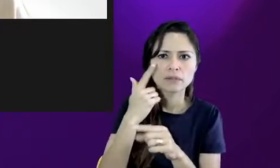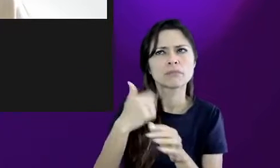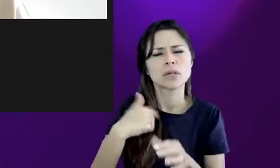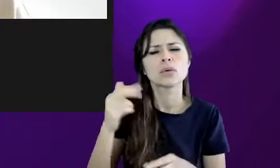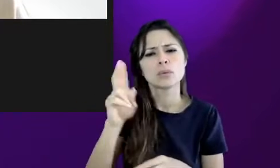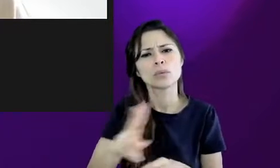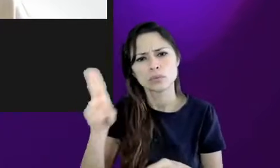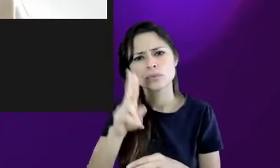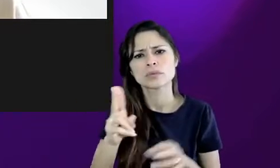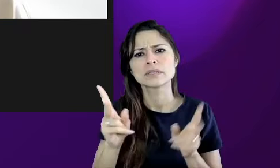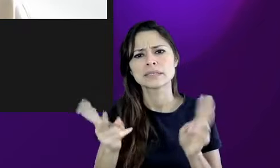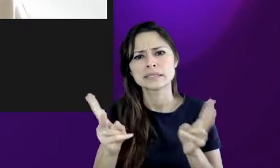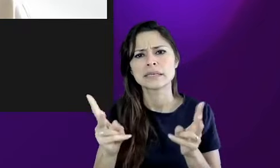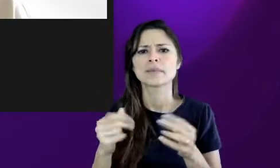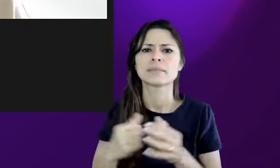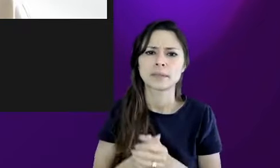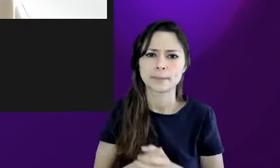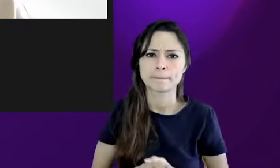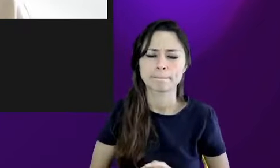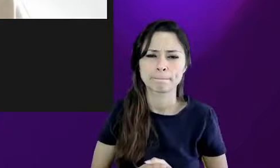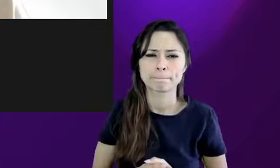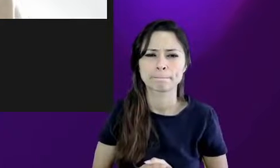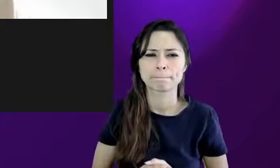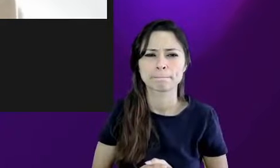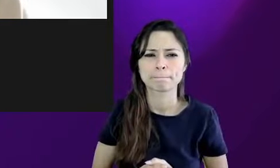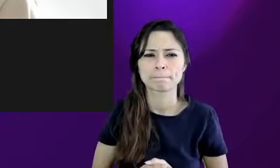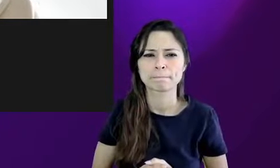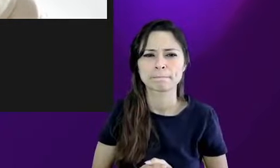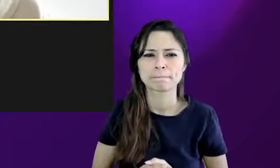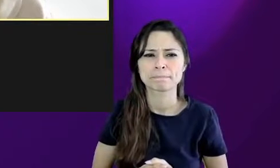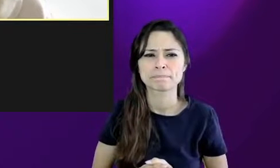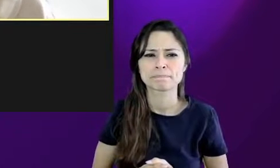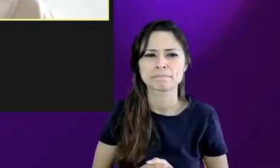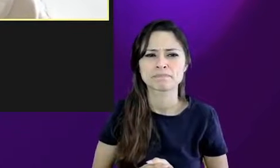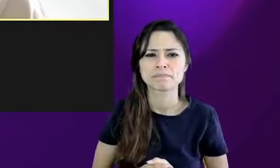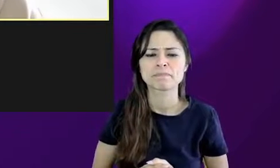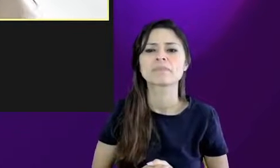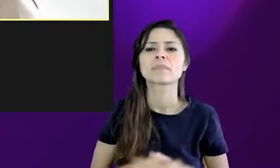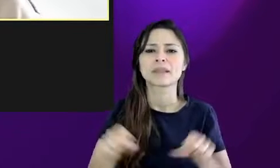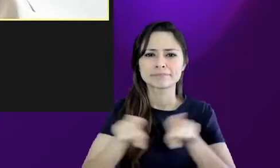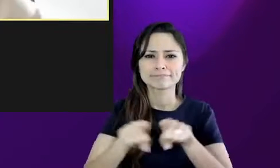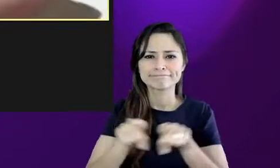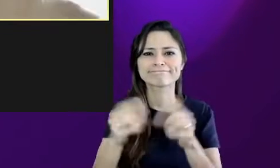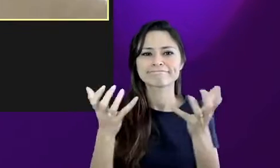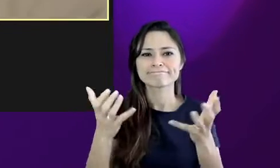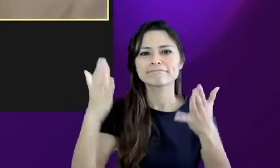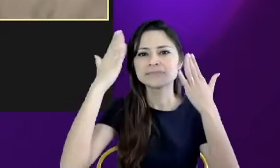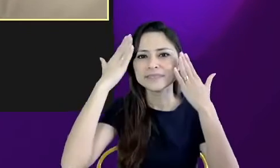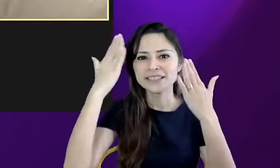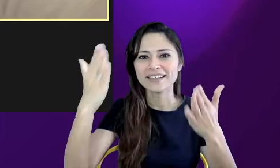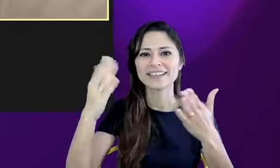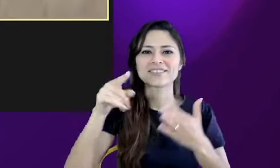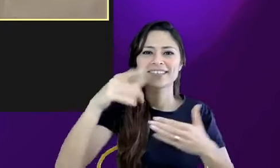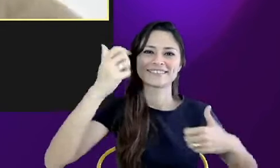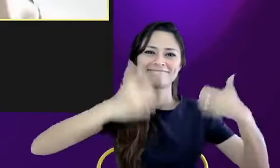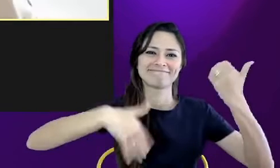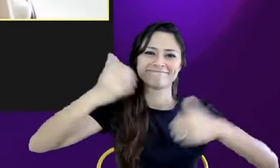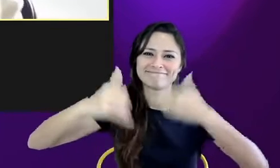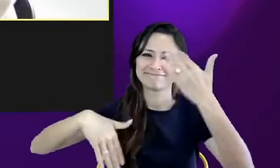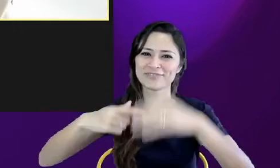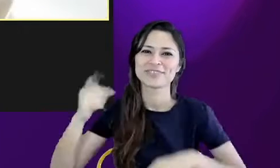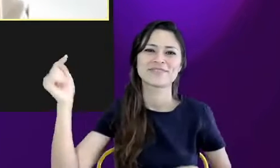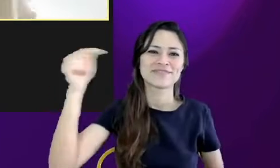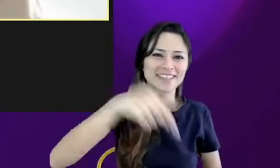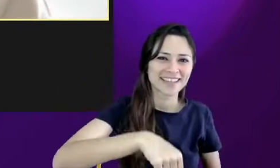né, isso deve ser estimulado, inclusive. Ô, Marco, eu queria lhe agradecer muito a sua presença,